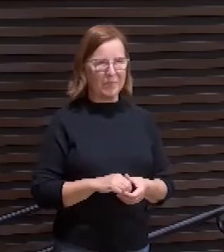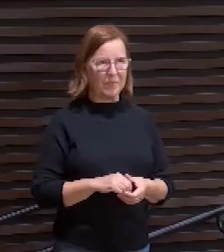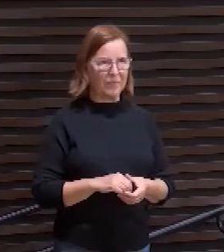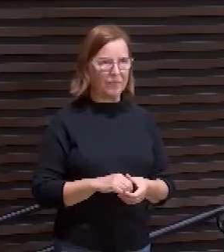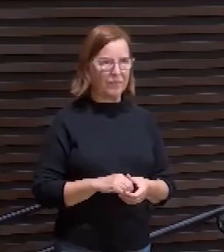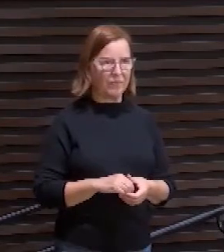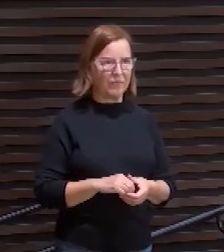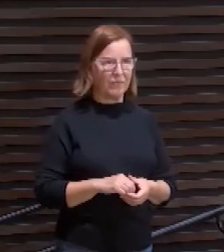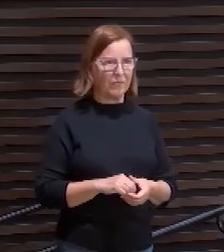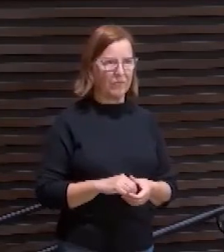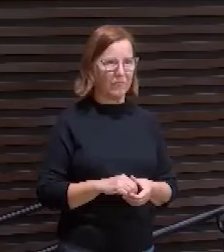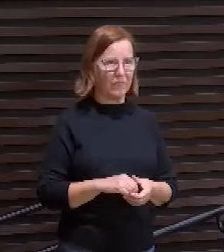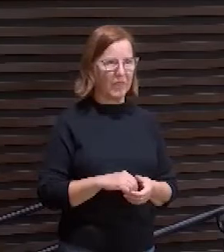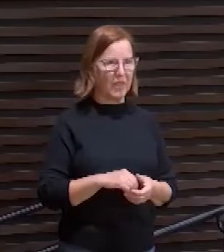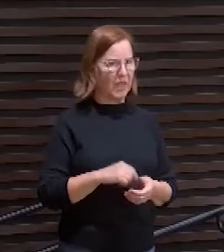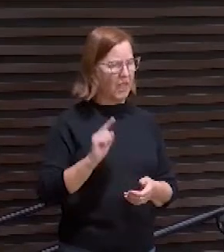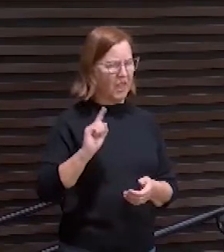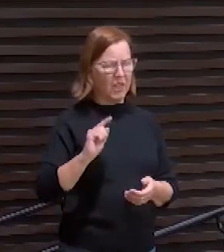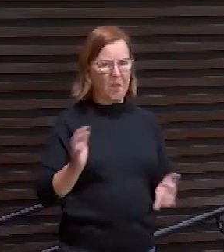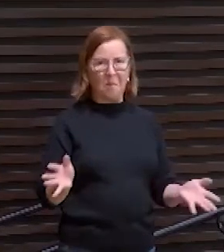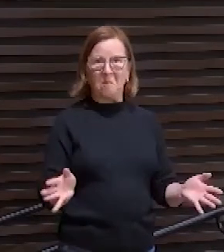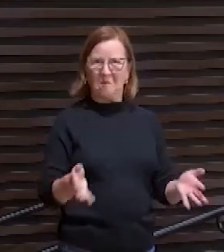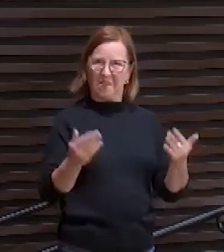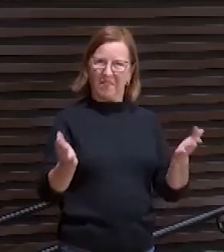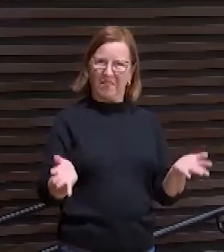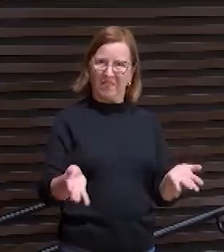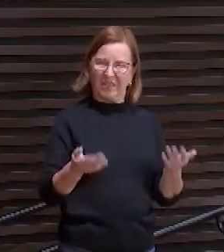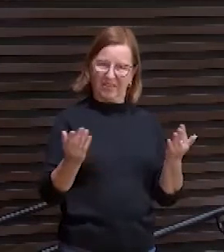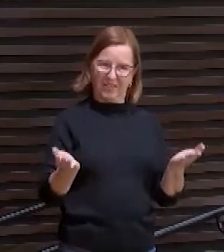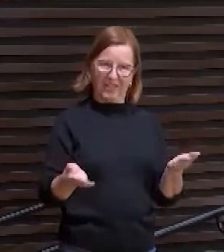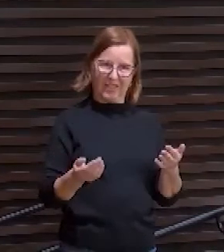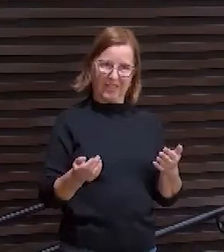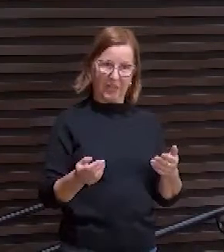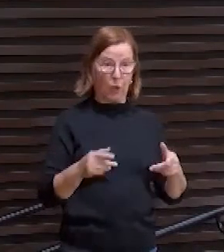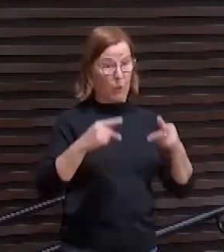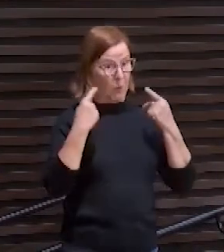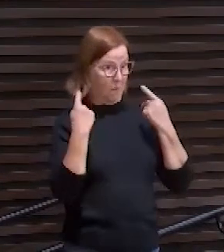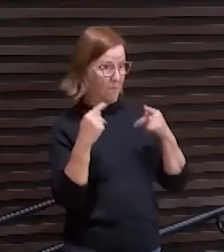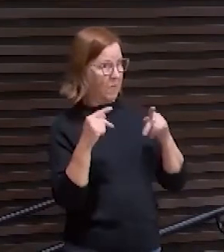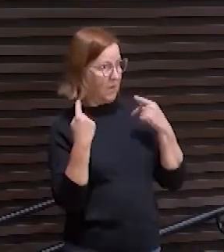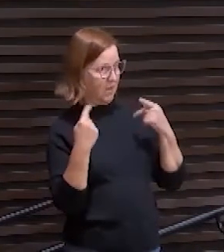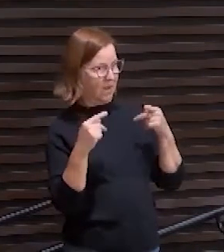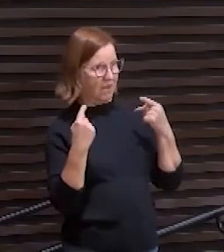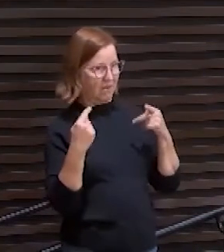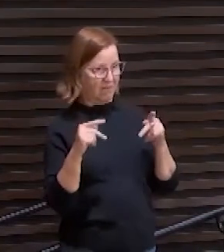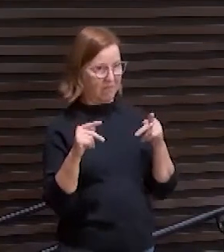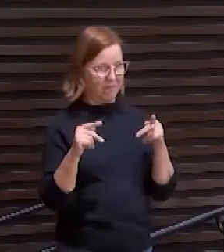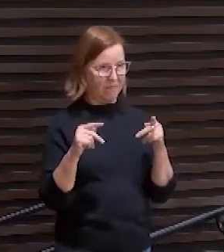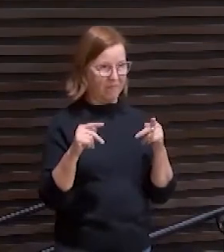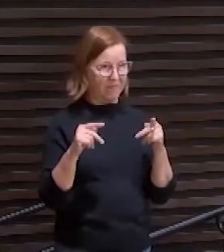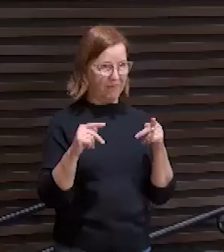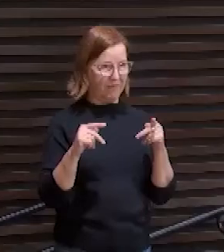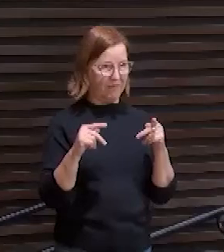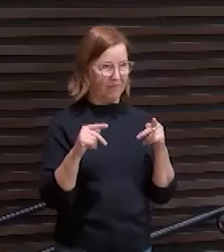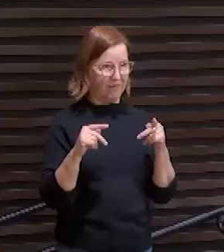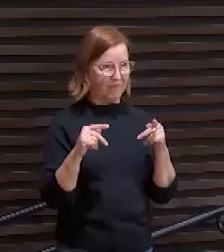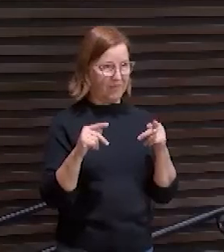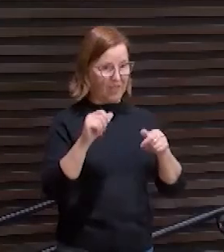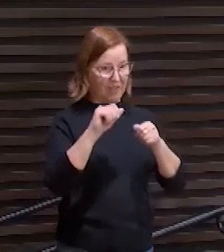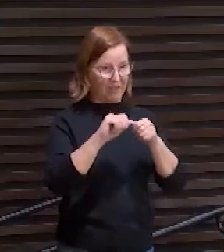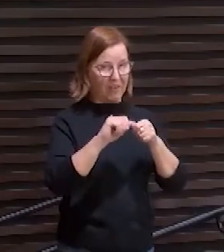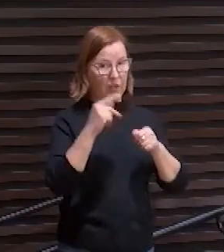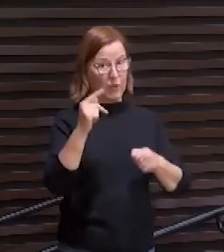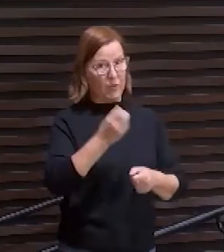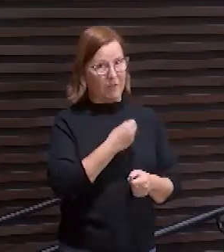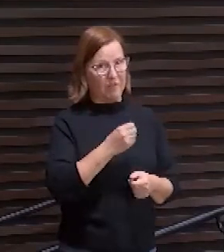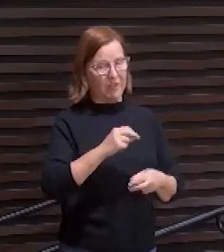E não é uma motivação do pregador que vai fazer a tua vida